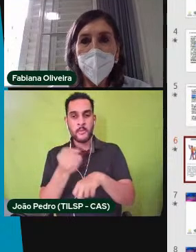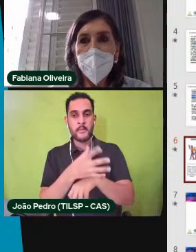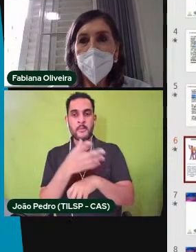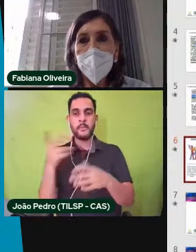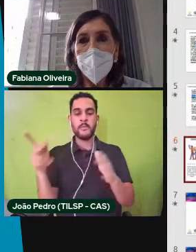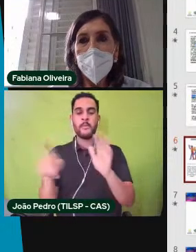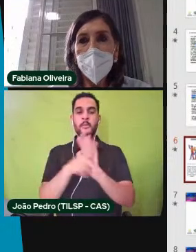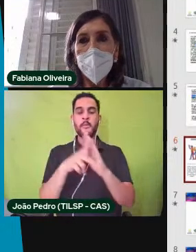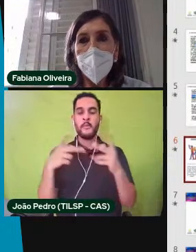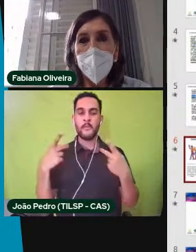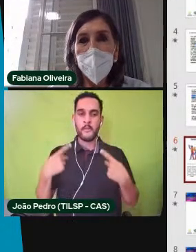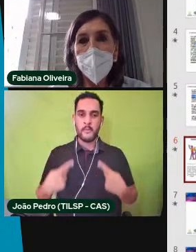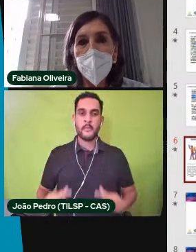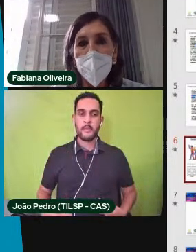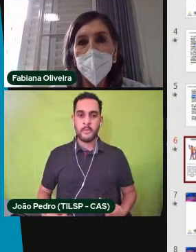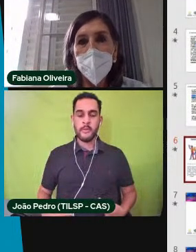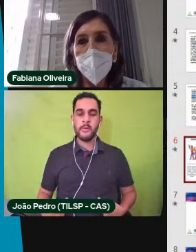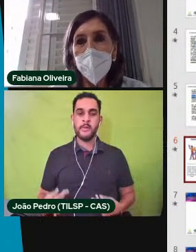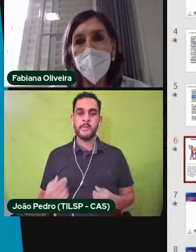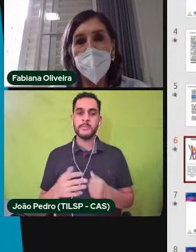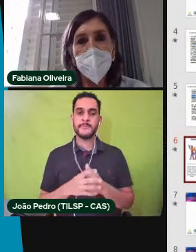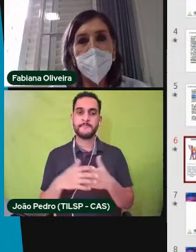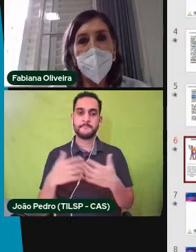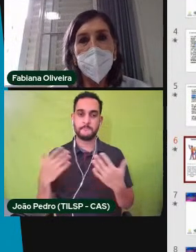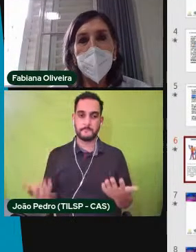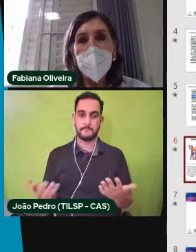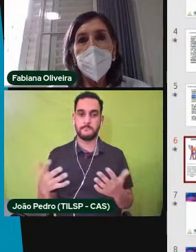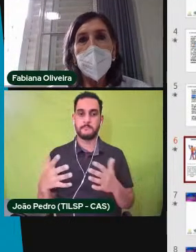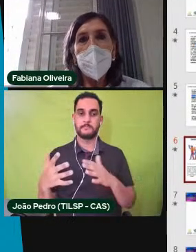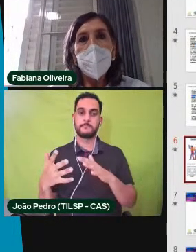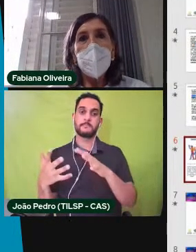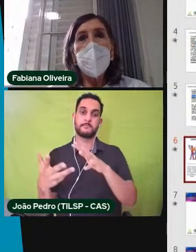si, diante do mundo e no mundo.